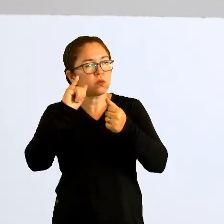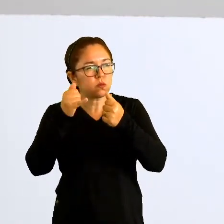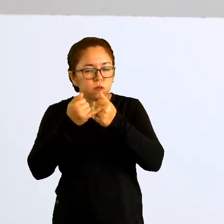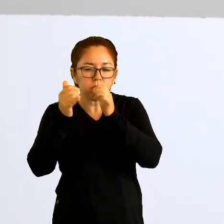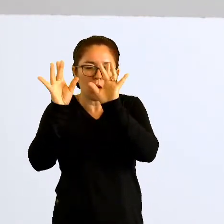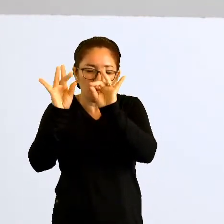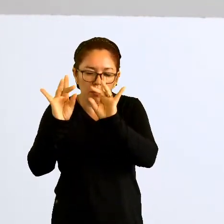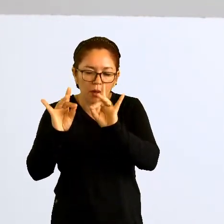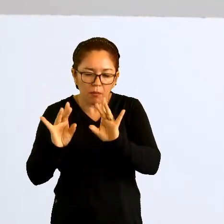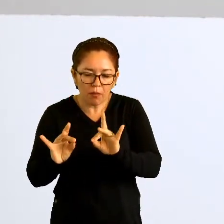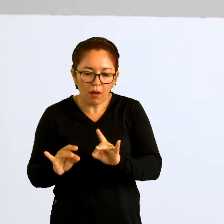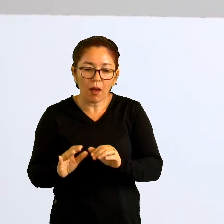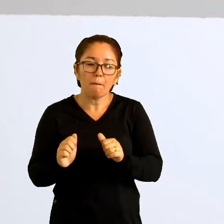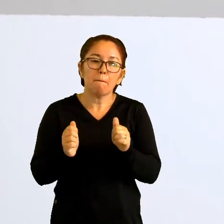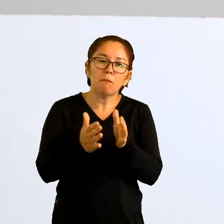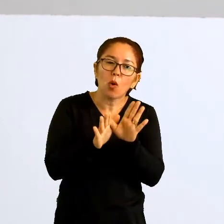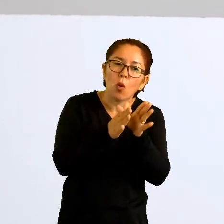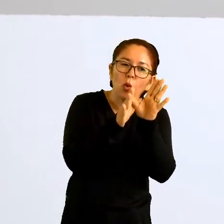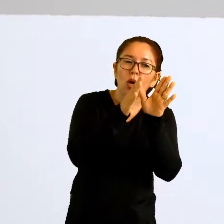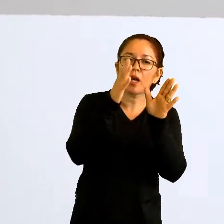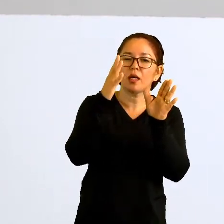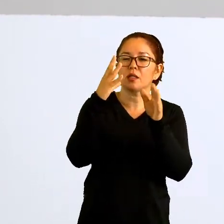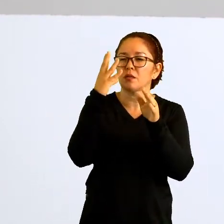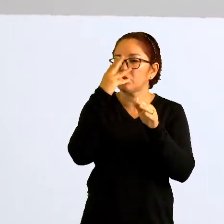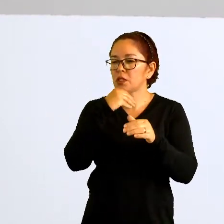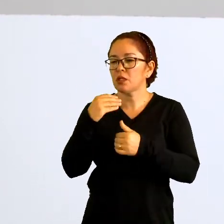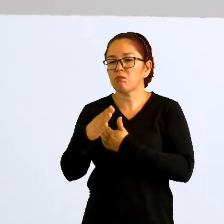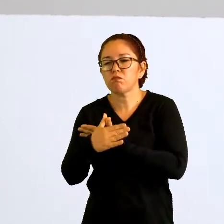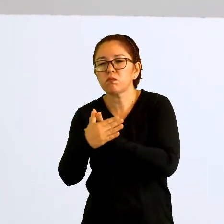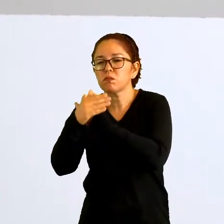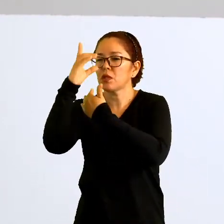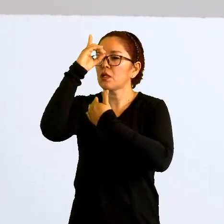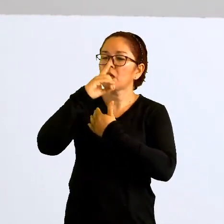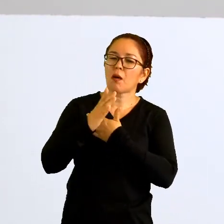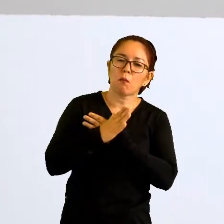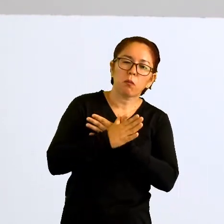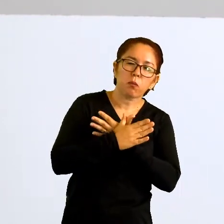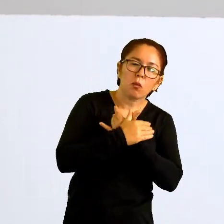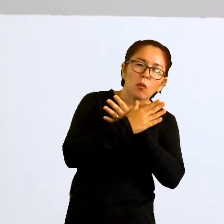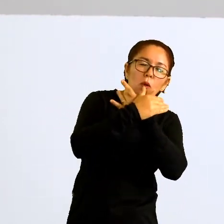Borboletas bonitinhas, borboletas amarelas, borboletas pretas.